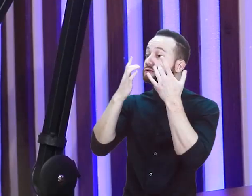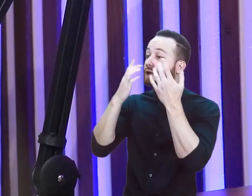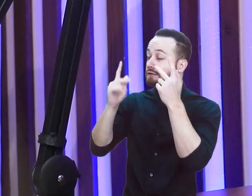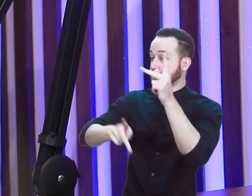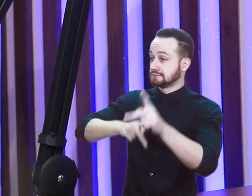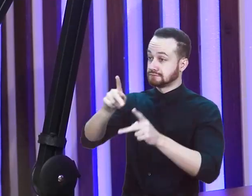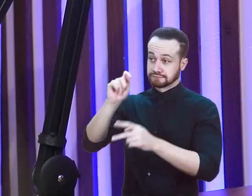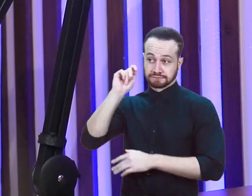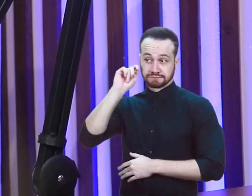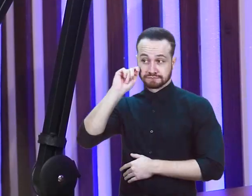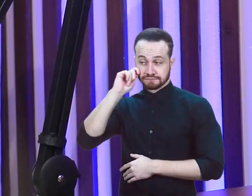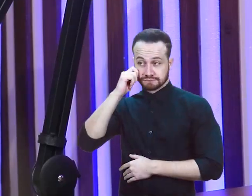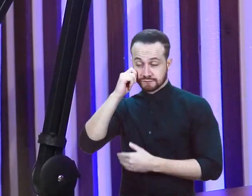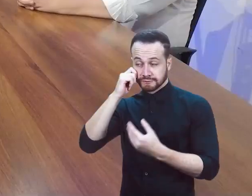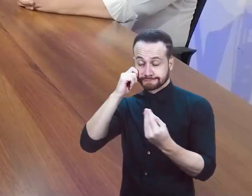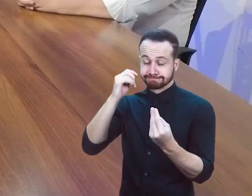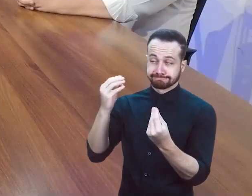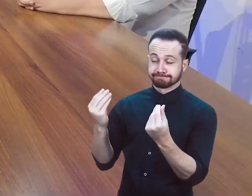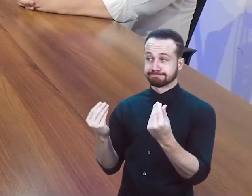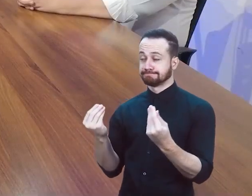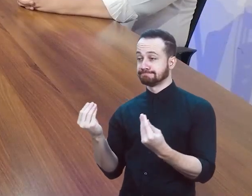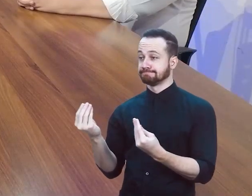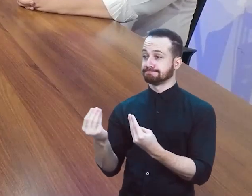né, vamos dizer assim,